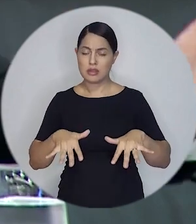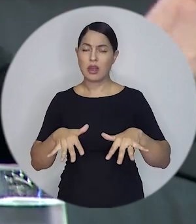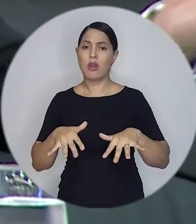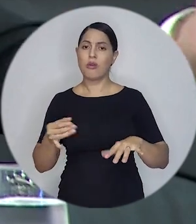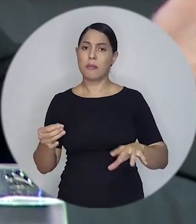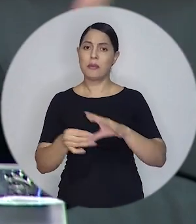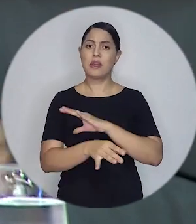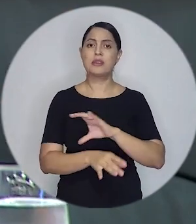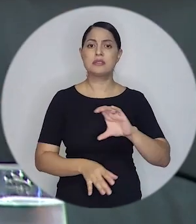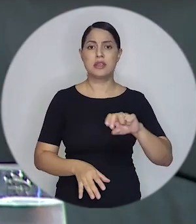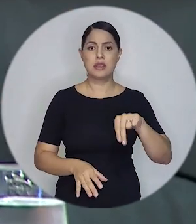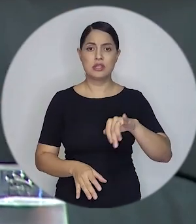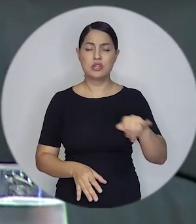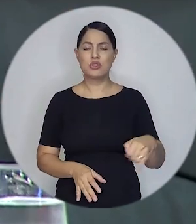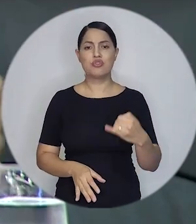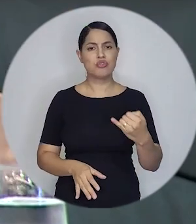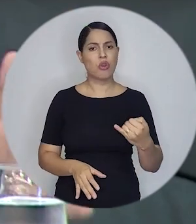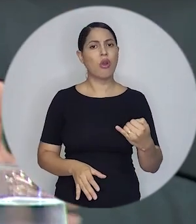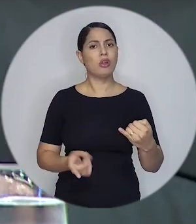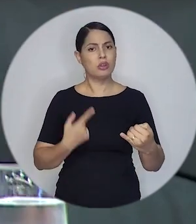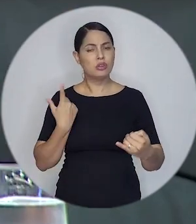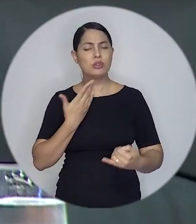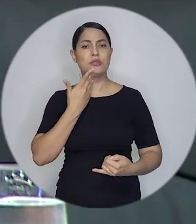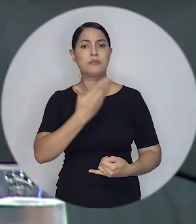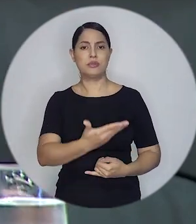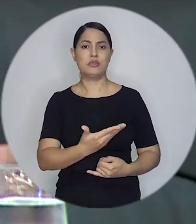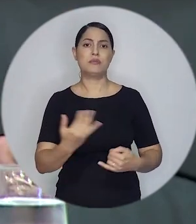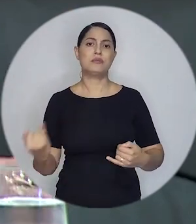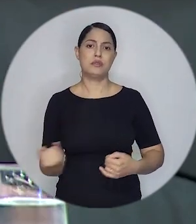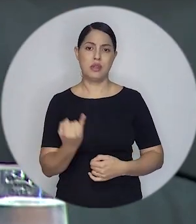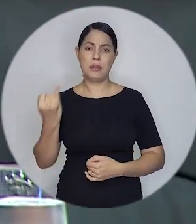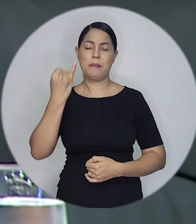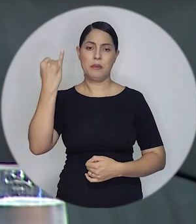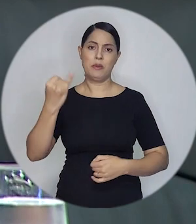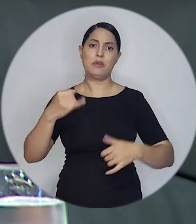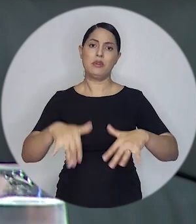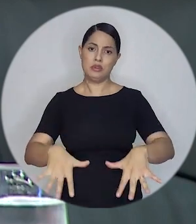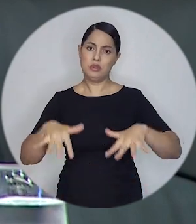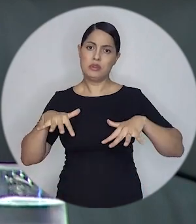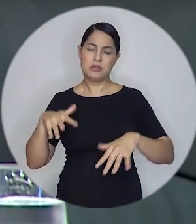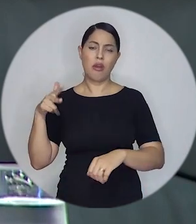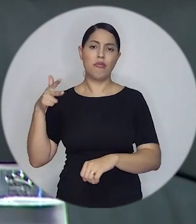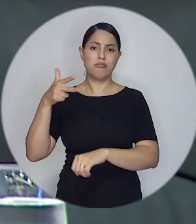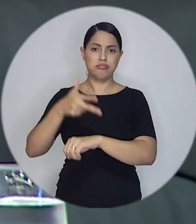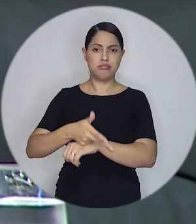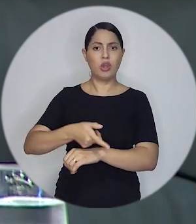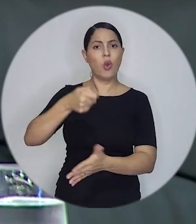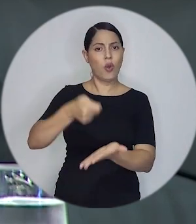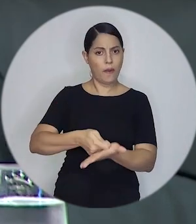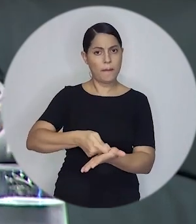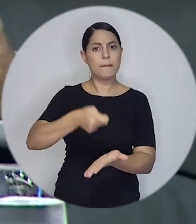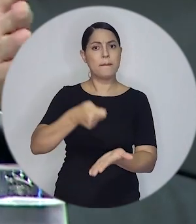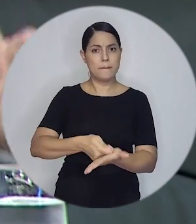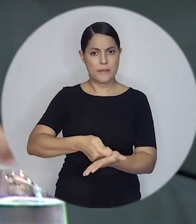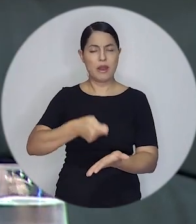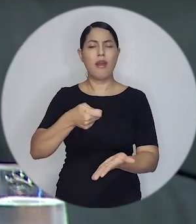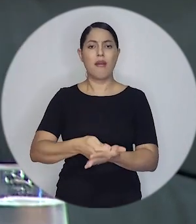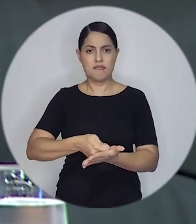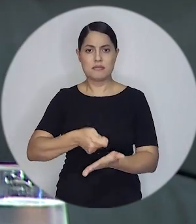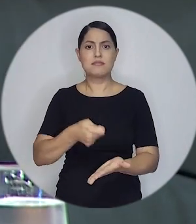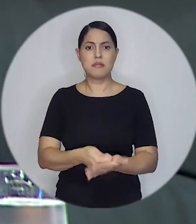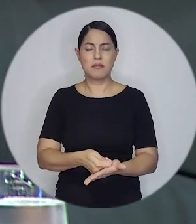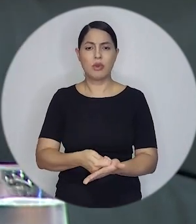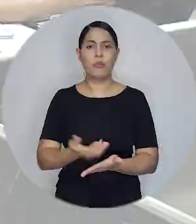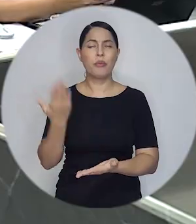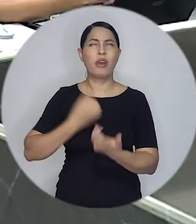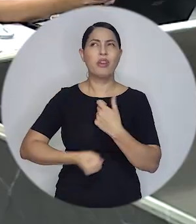neste encaminhamento ao CNJ, nós requerêssemos a transformação dessa recomendação em resolução para que houvesse a